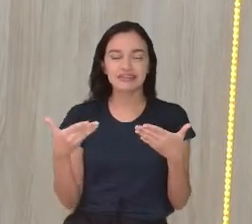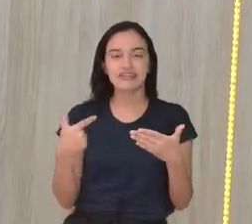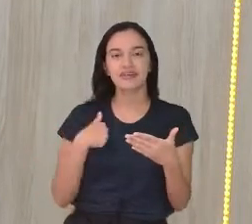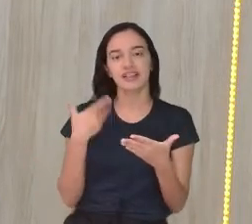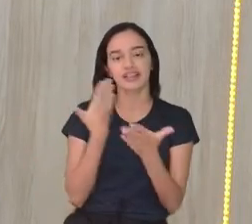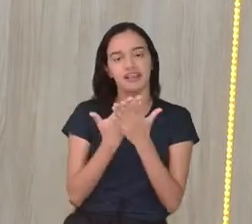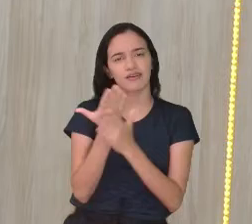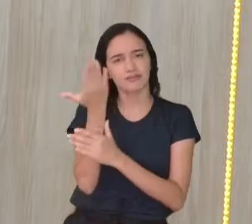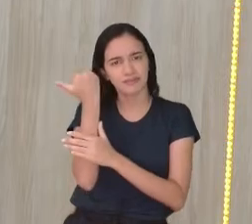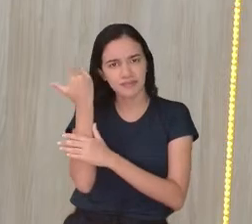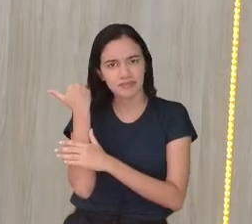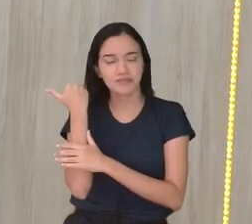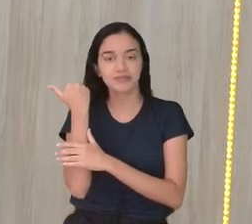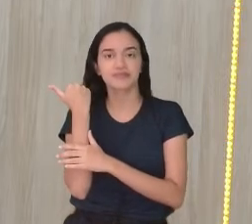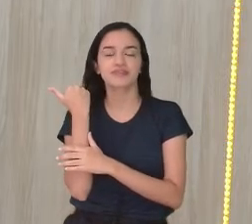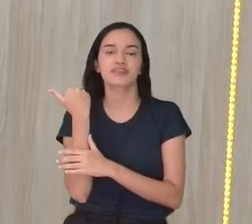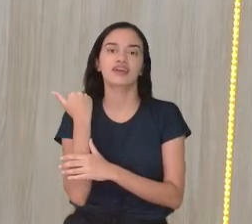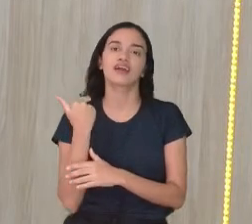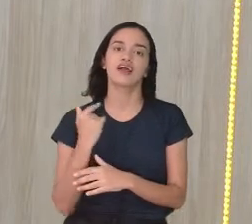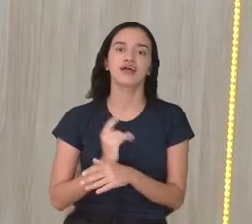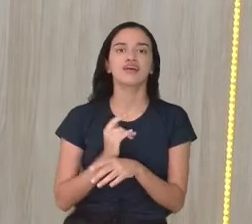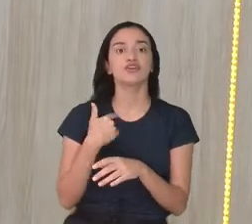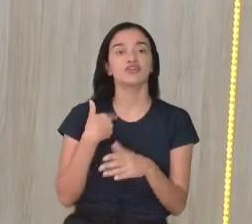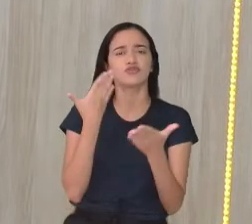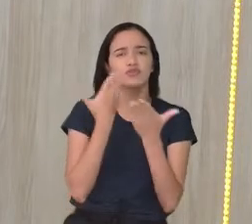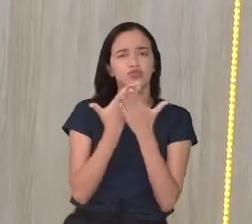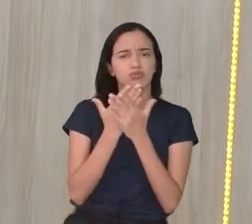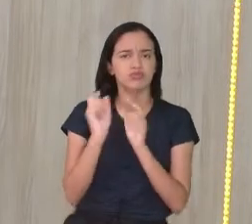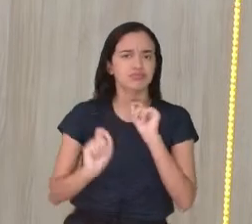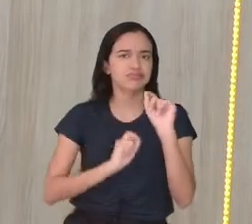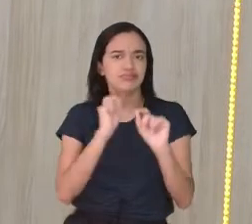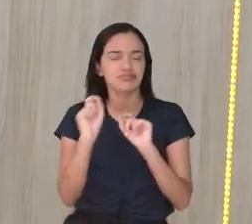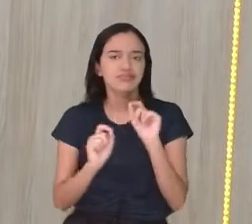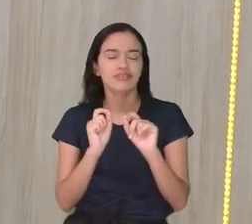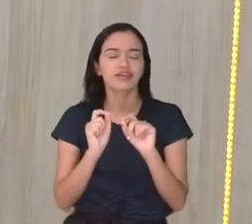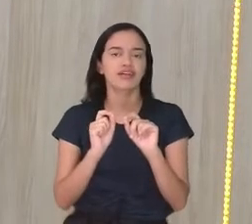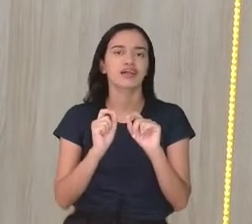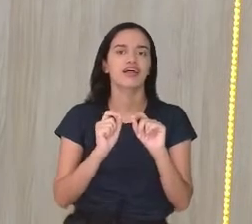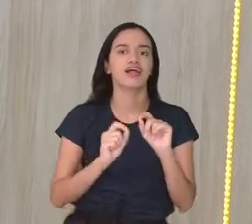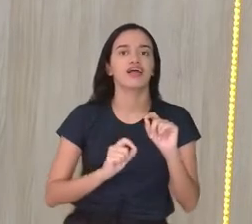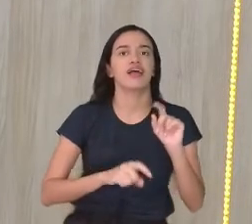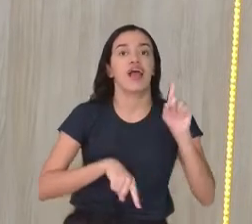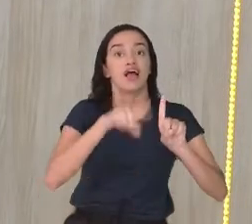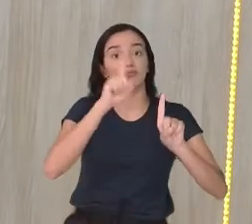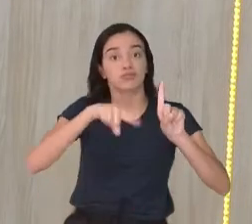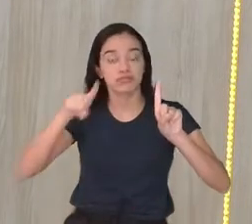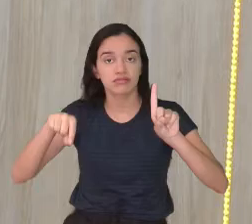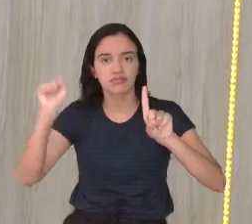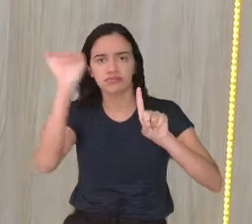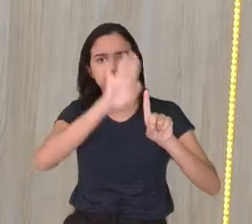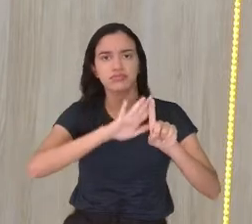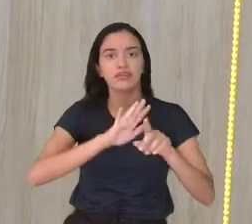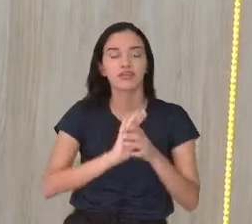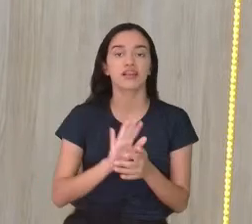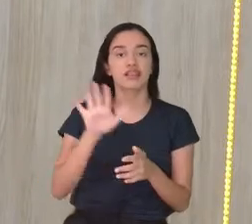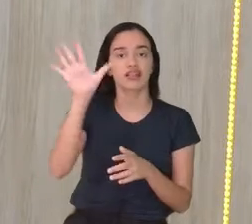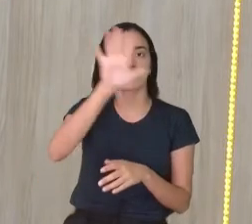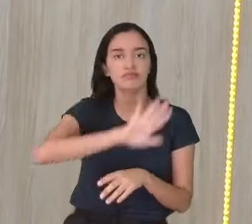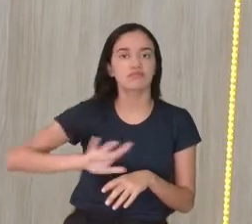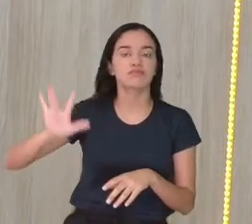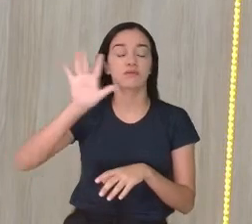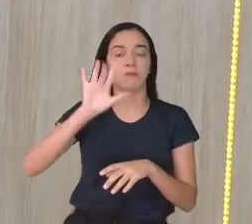aula passada, a gente aqui trabalhou a questão das alterações das paisagens de uma